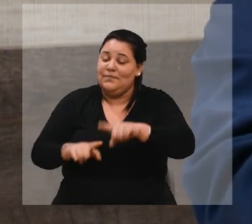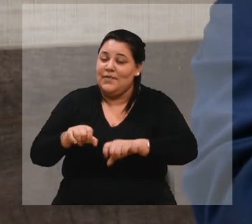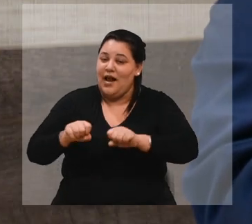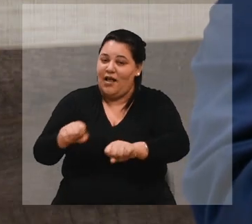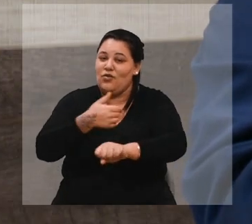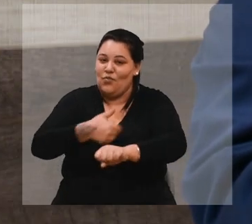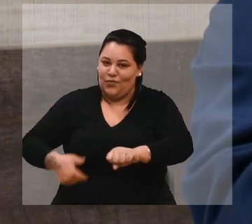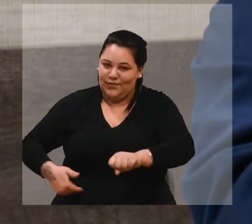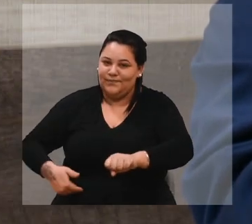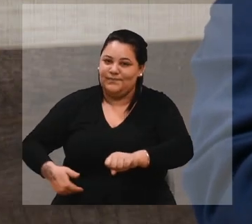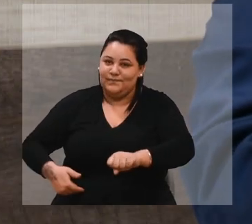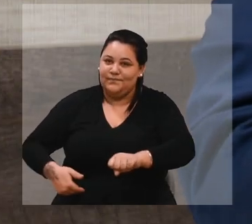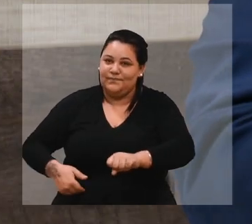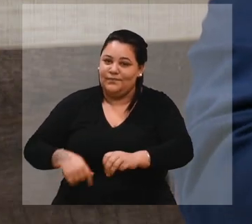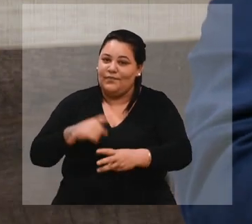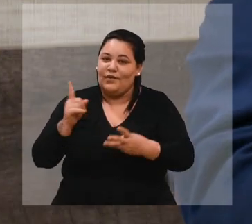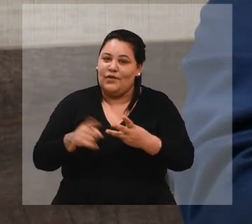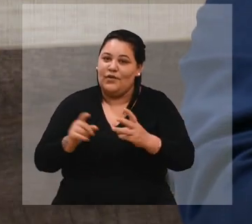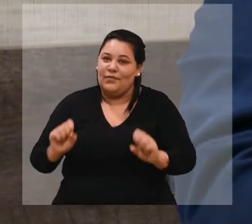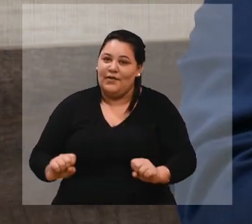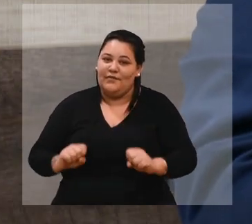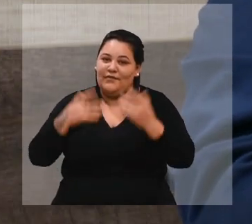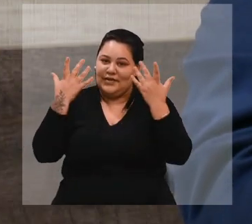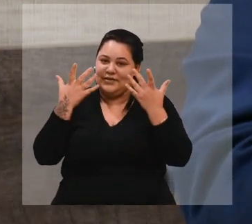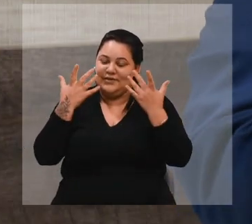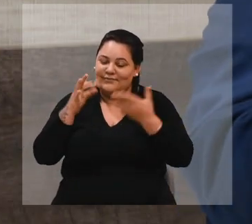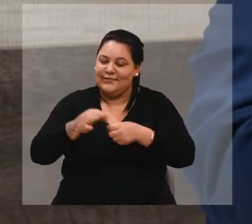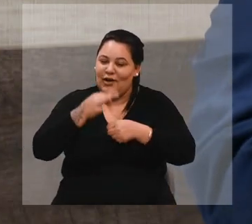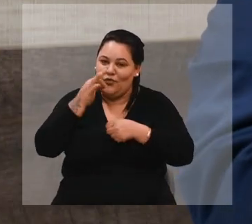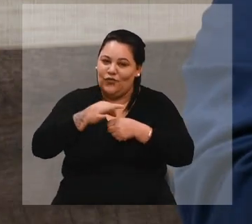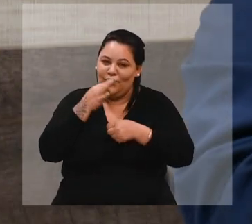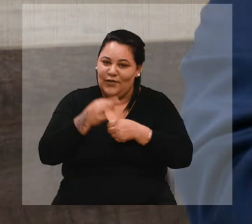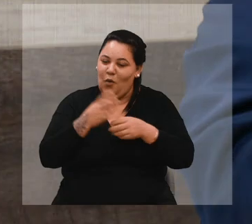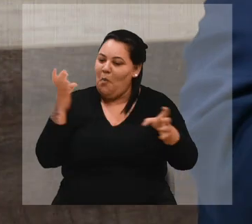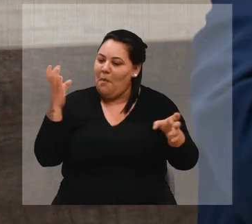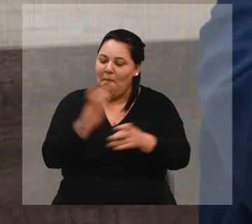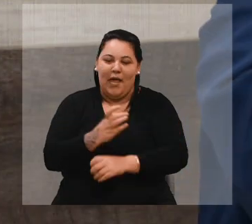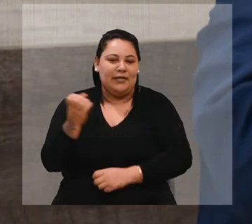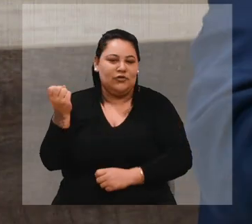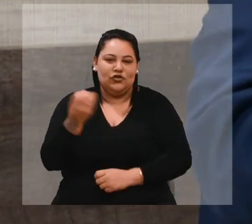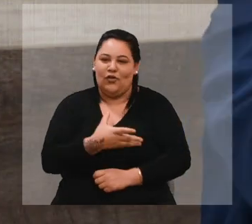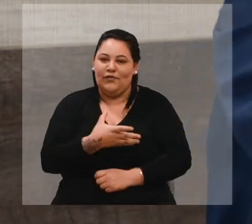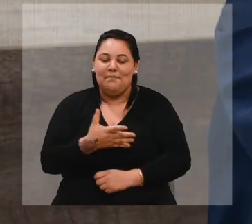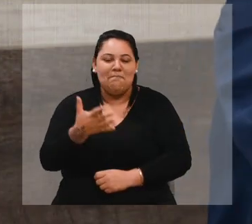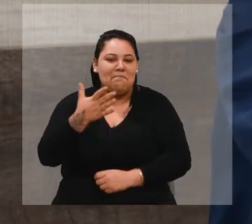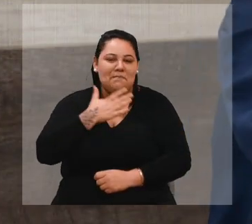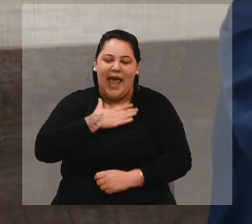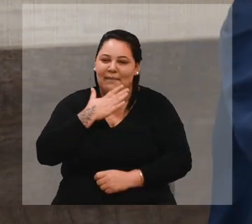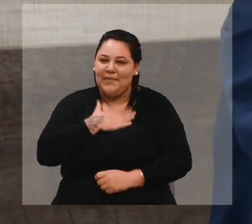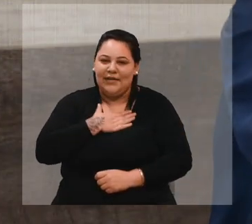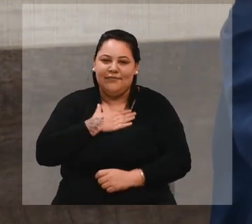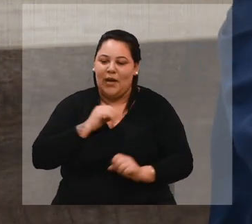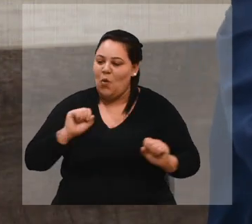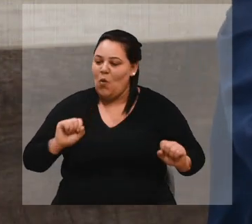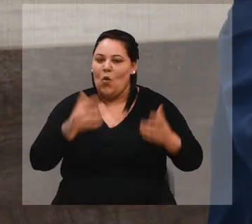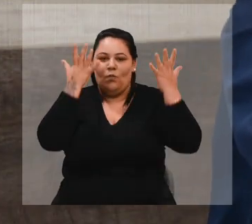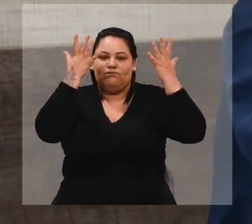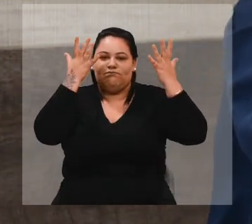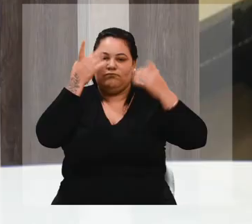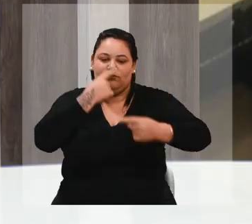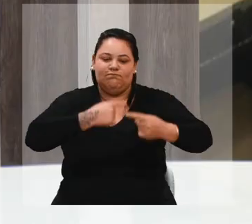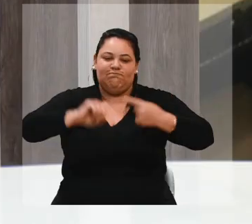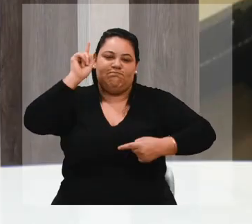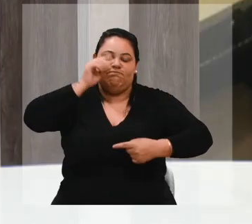mercado público, né, e uma festa da uva revitalizada, que a gente pode conversar em outro momento, e isso é o que vai dar um up para a nossa